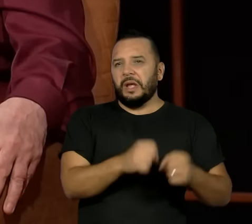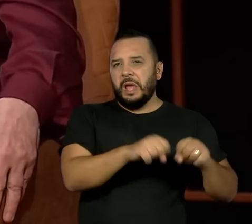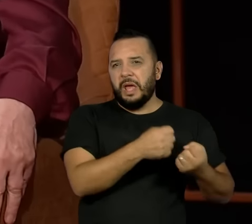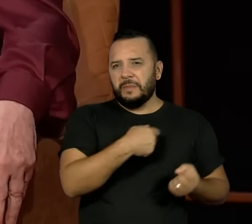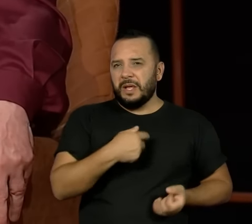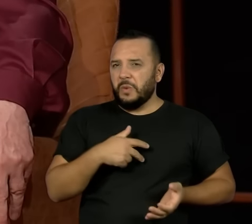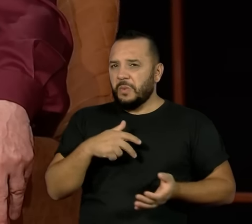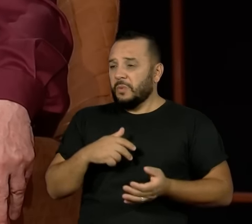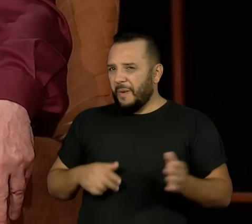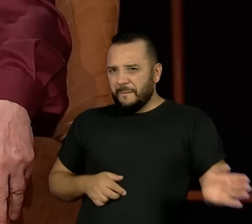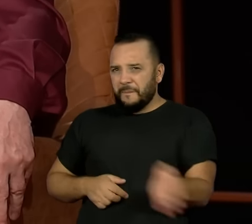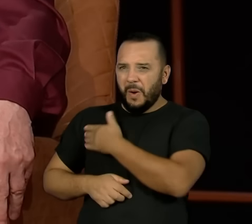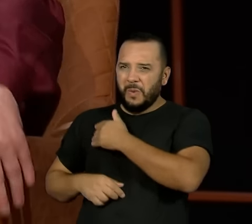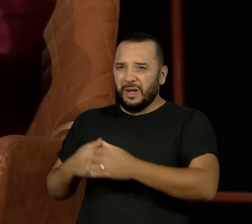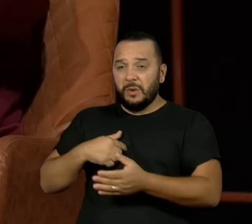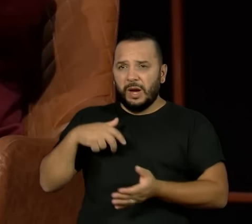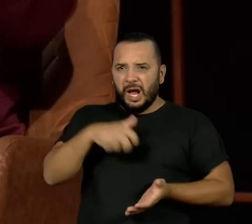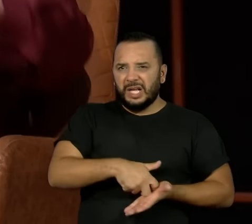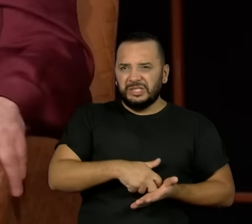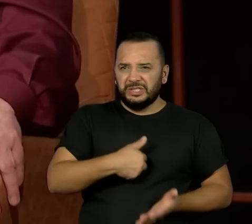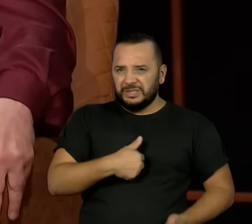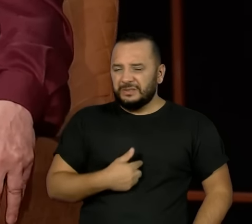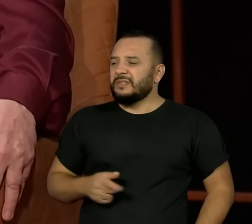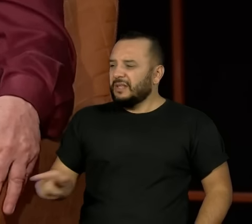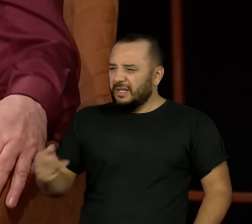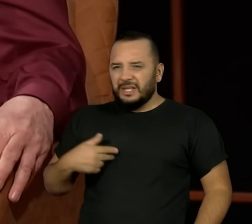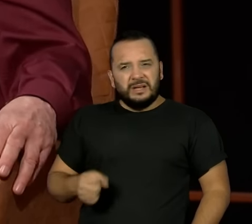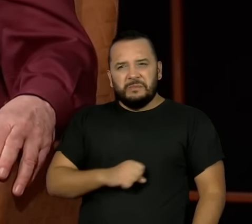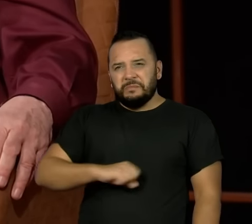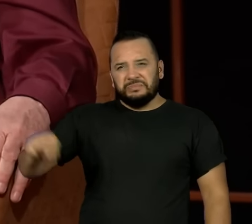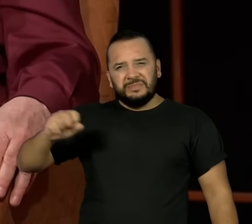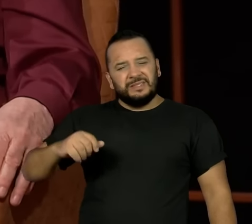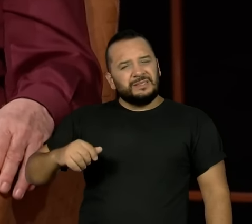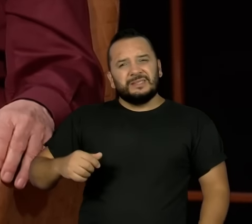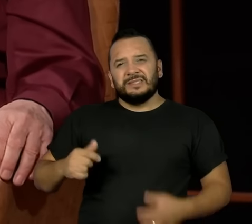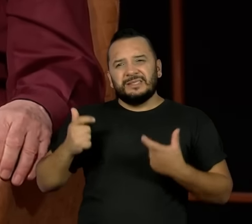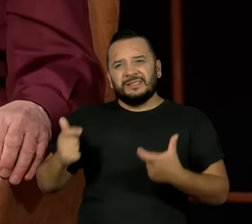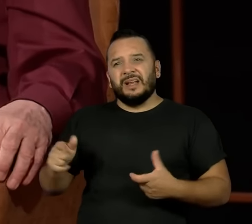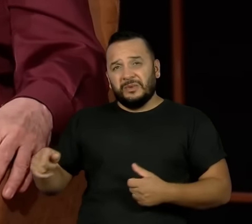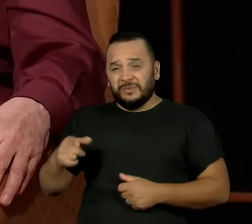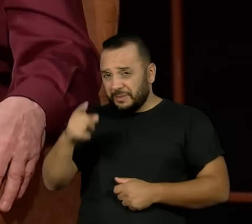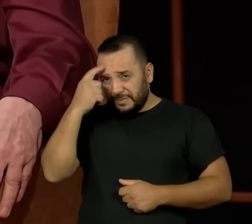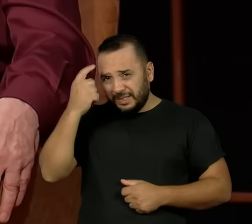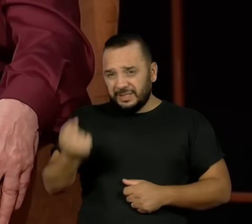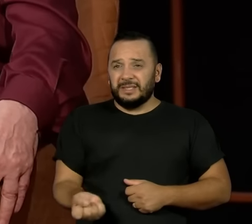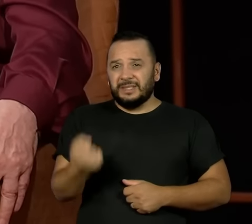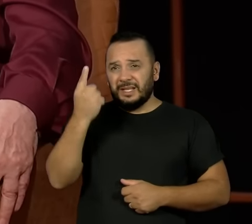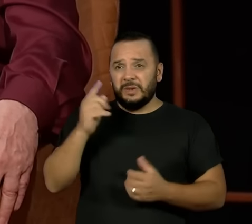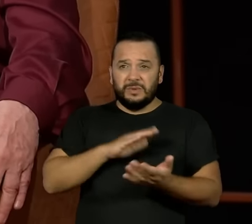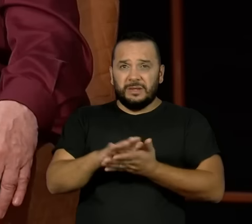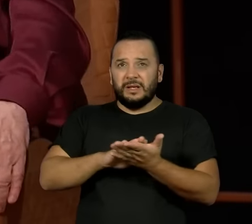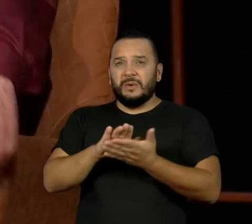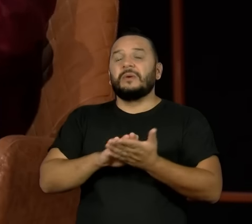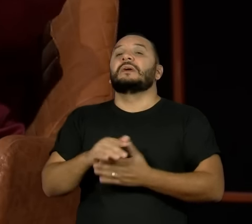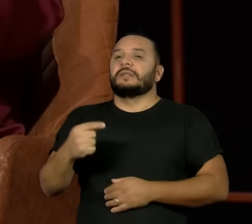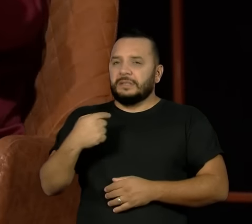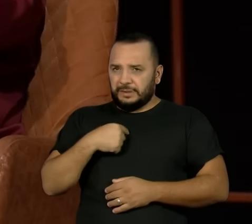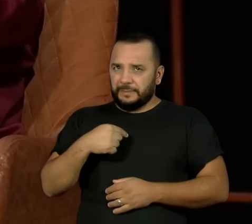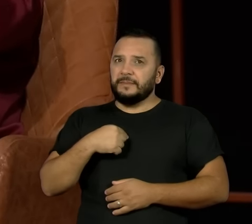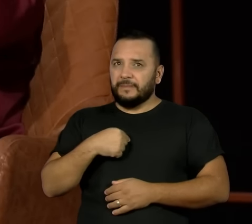castigo se lhe dou um safanão. É praga, é prega, é sarampo, é varicela. E não veio achar estranho, porque eu dei uma surra